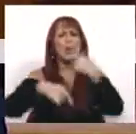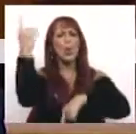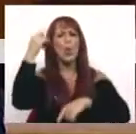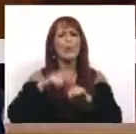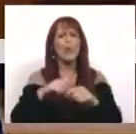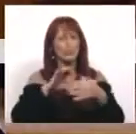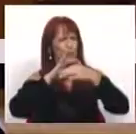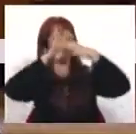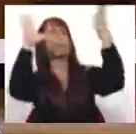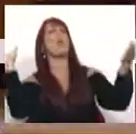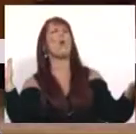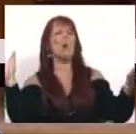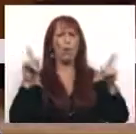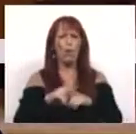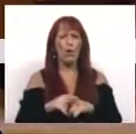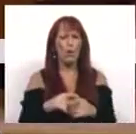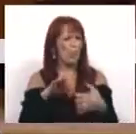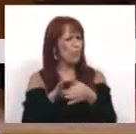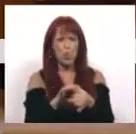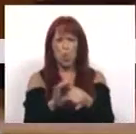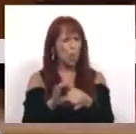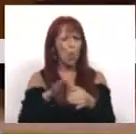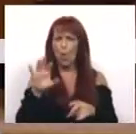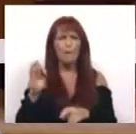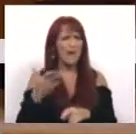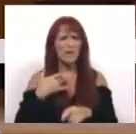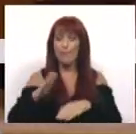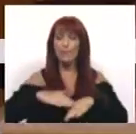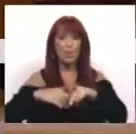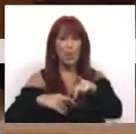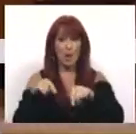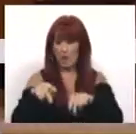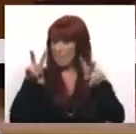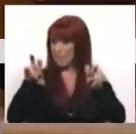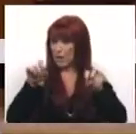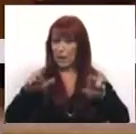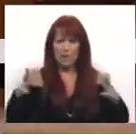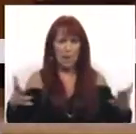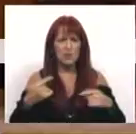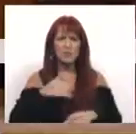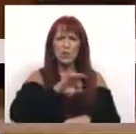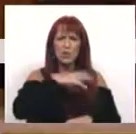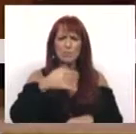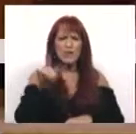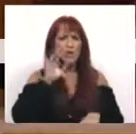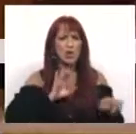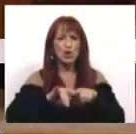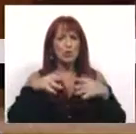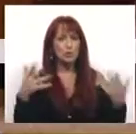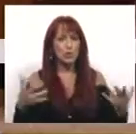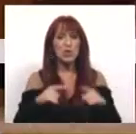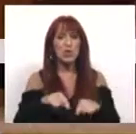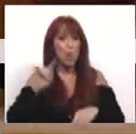de incongruência e de falta de coerência do PSD relativamente a estas matérias. Sr. Presidente, senhoras e senhores